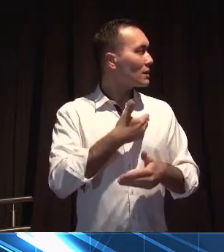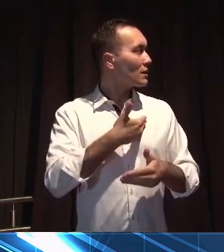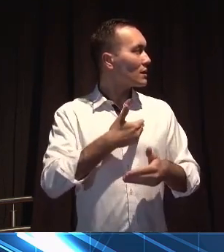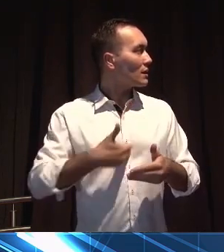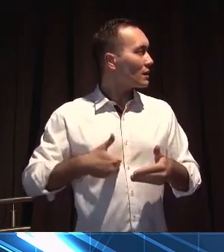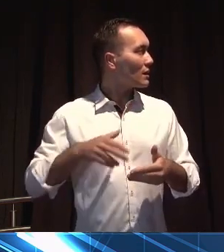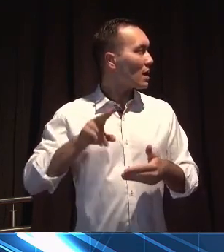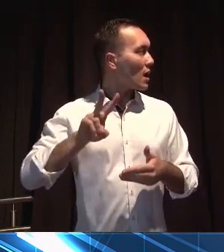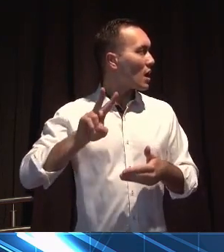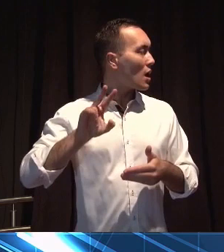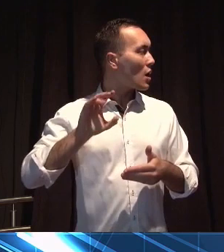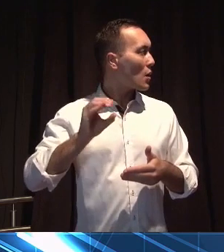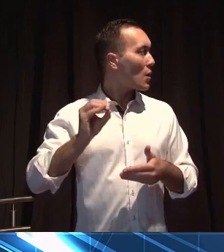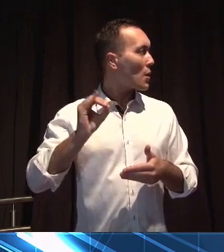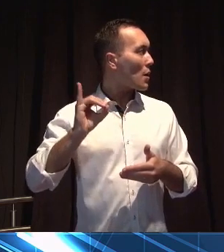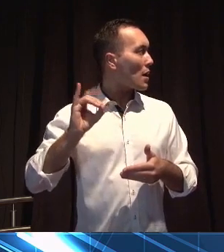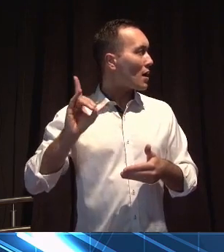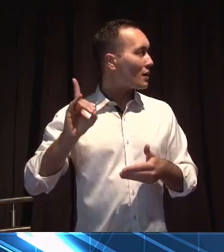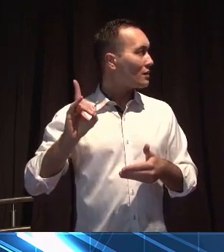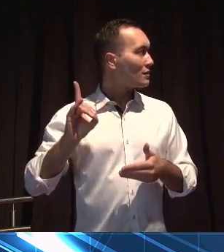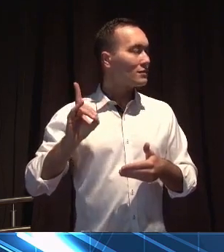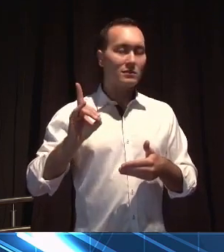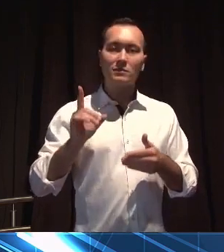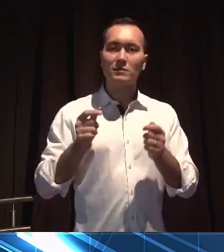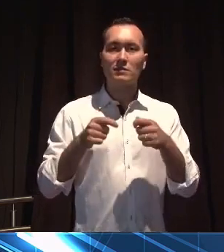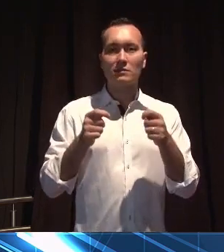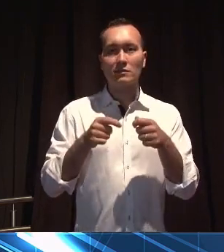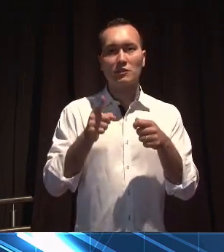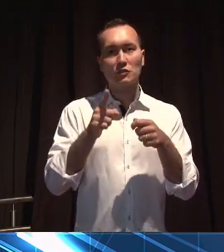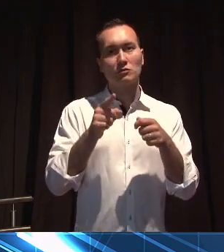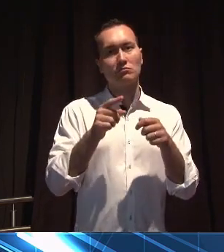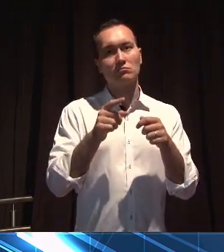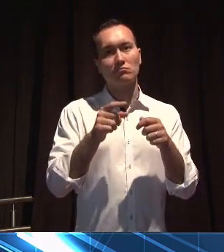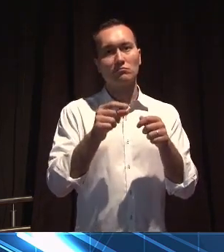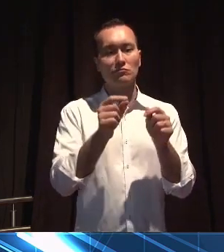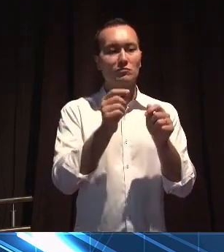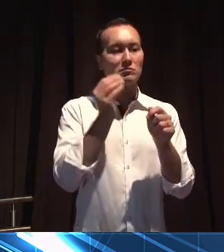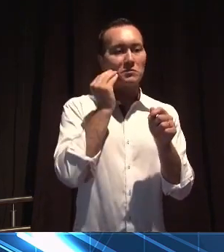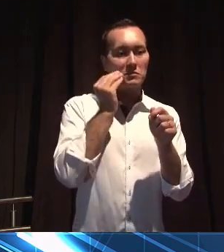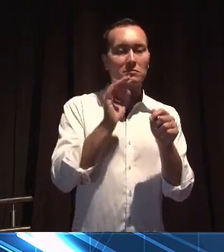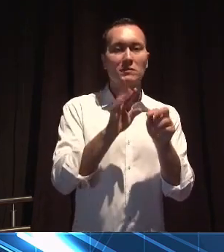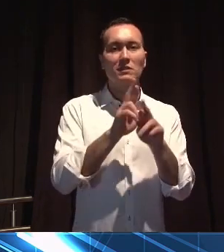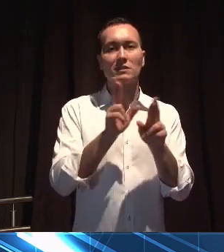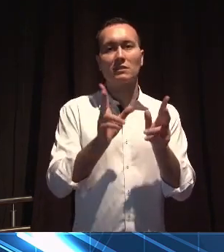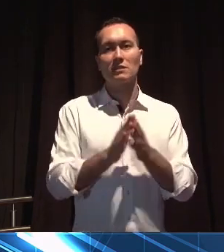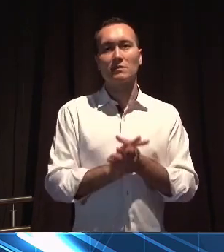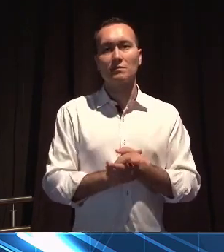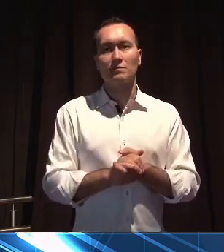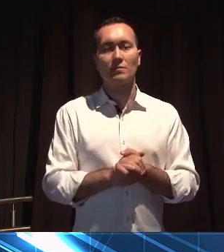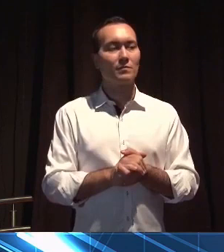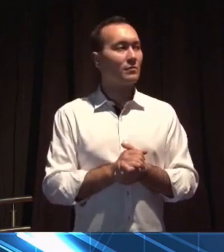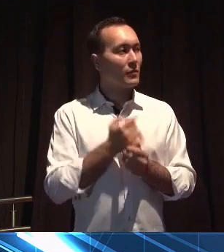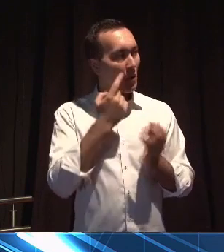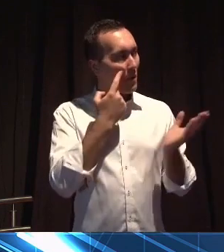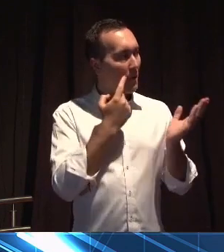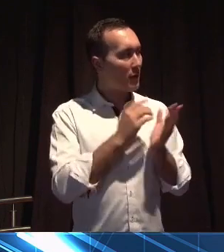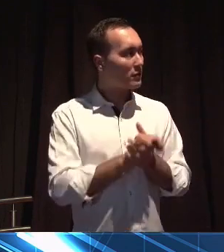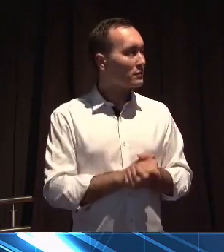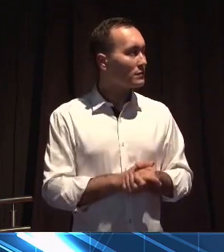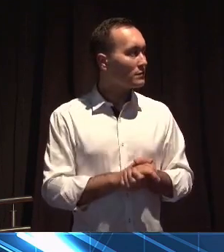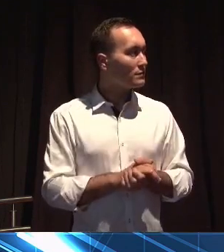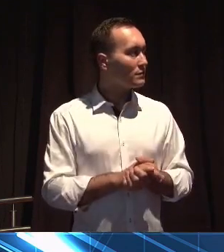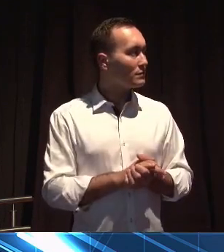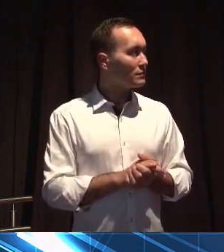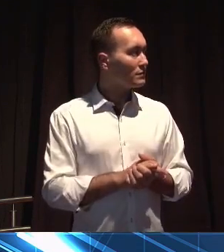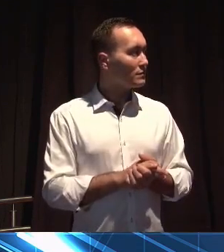a mesma coisa para gerador é Pub é uma interface que tem um método gera que recebe o e-book no retorna nada e